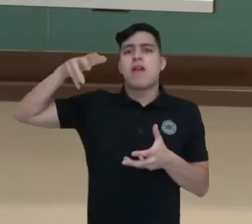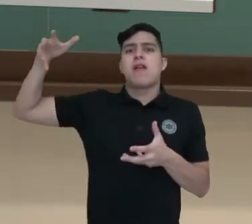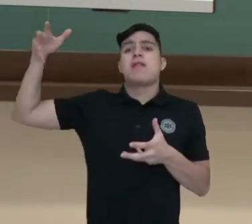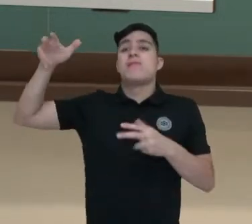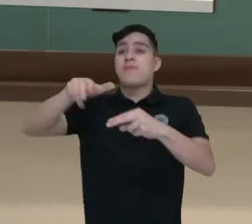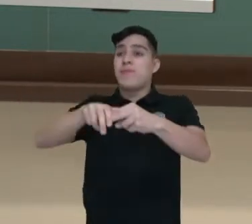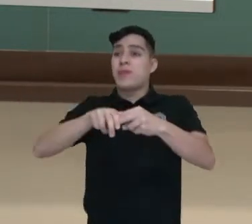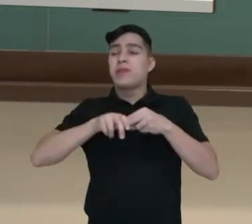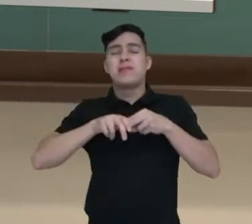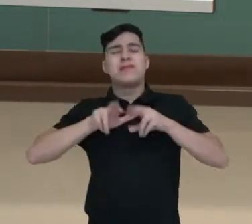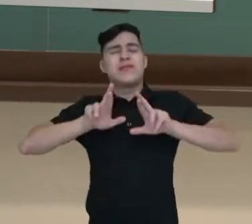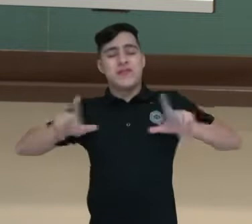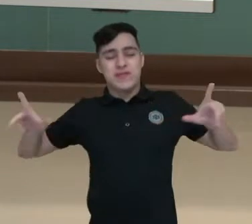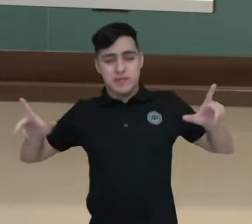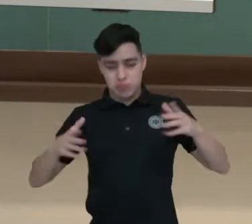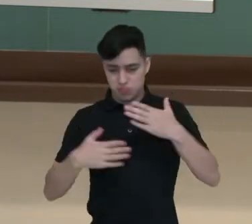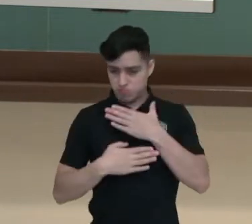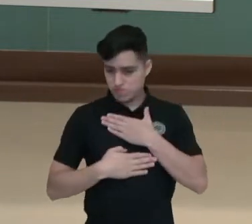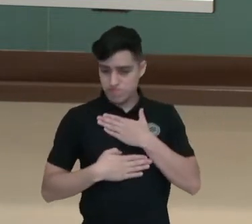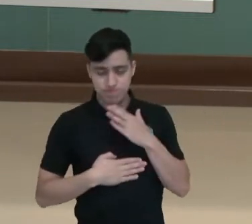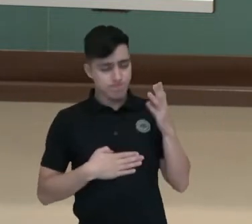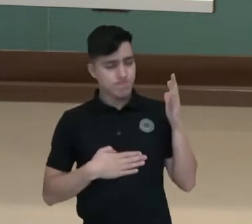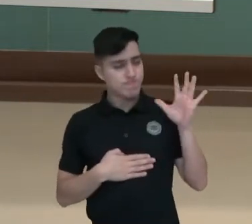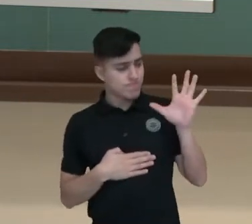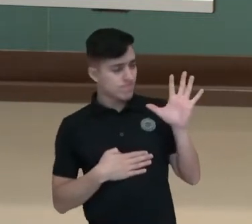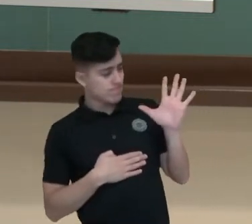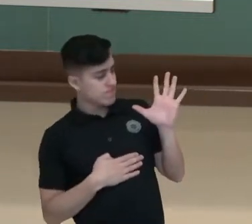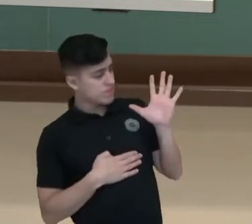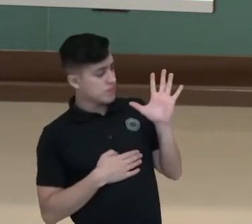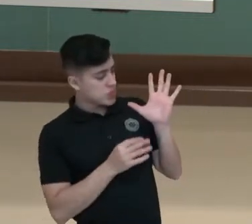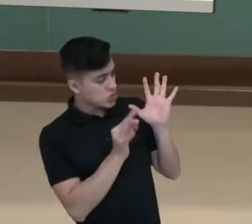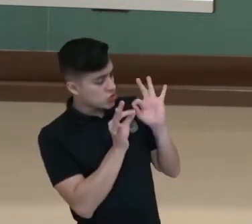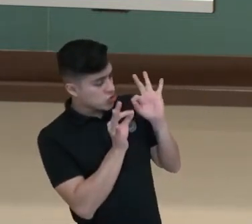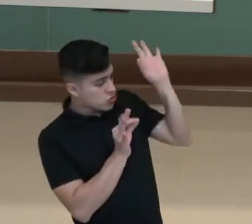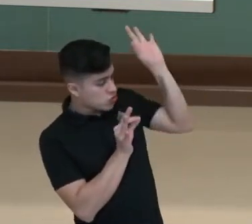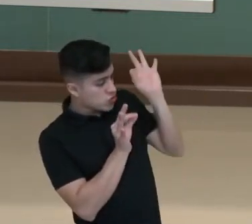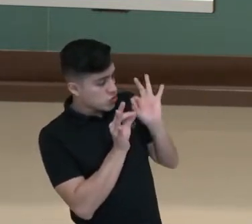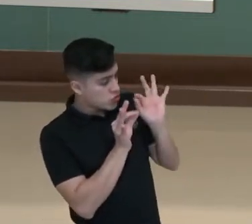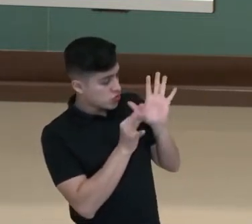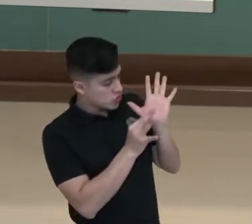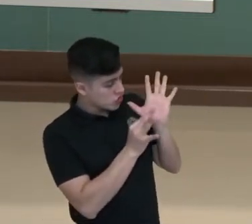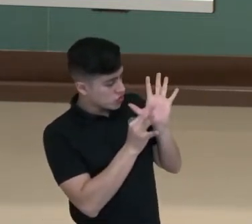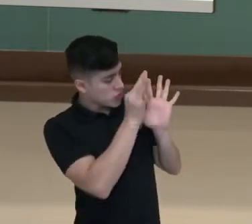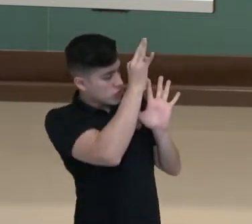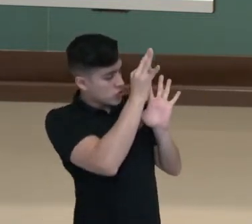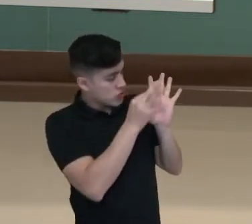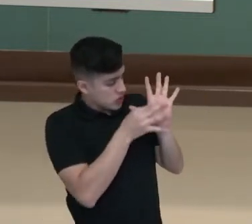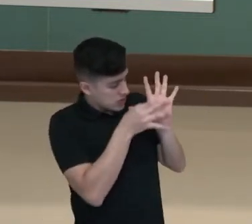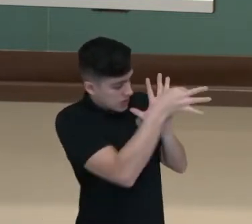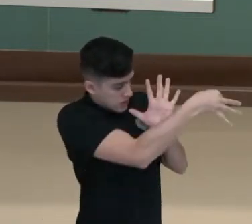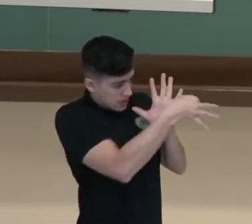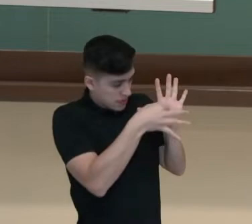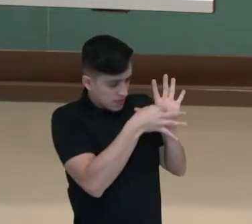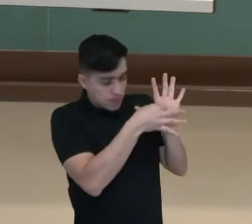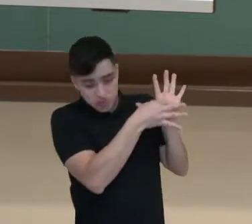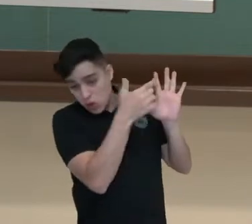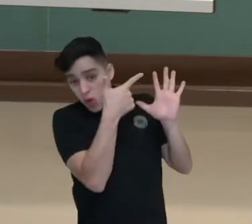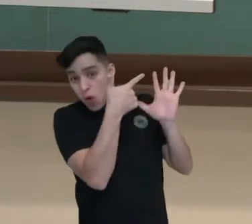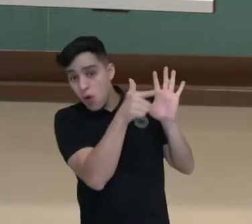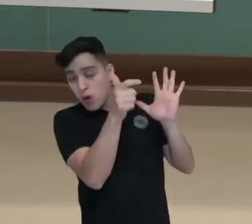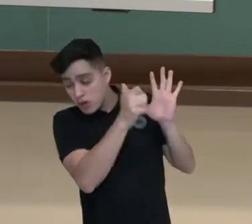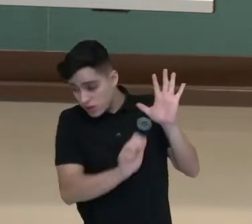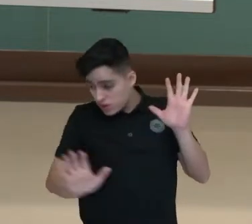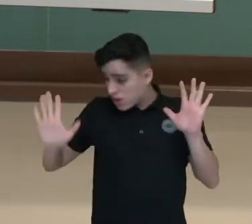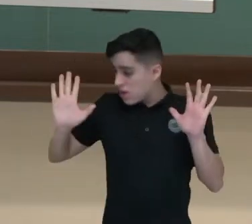você comparar um palmo da minha mão, ele é muito menor do que da mão de qualquer outra pessoa, né? Já que a minha estatura não é